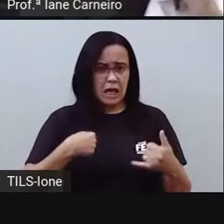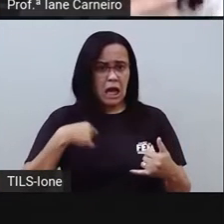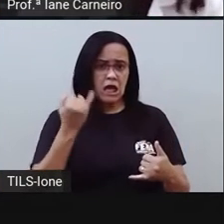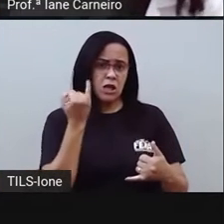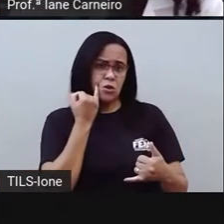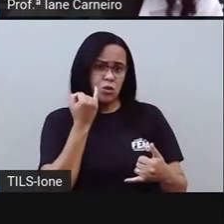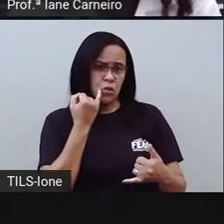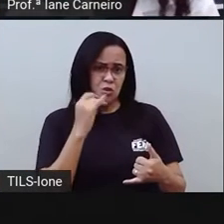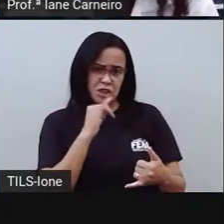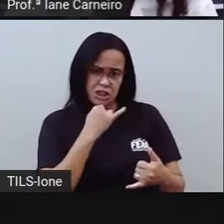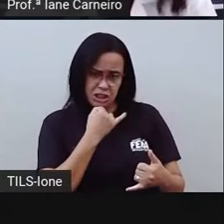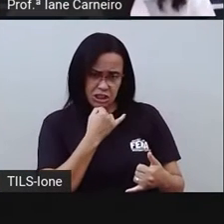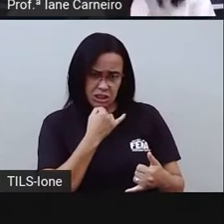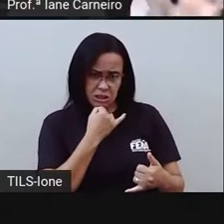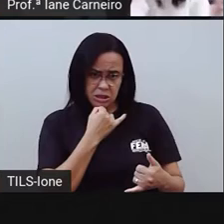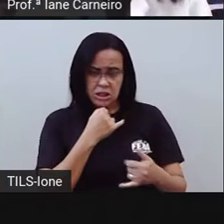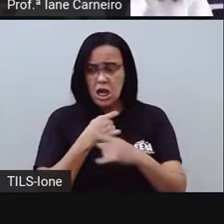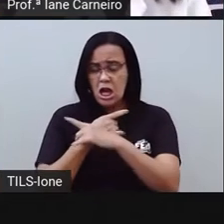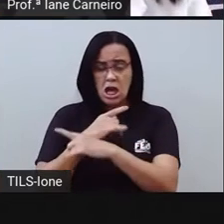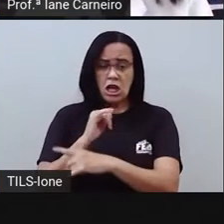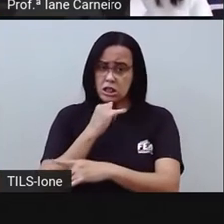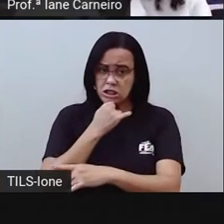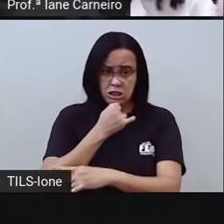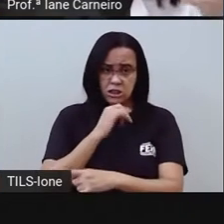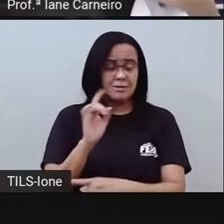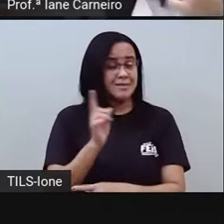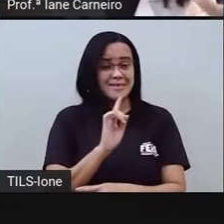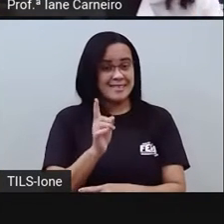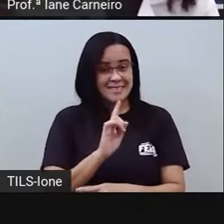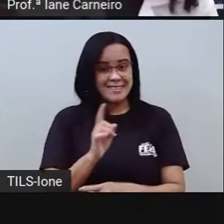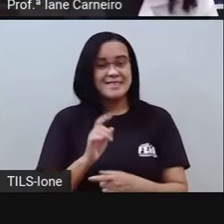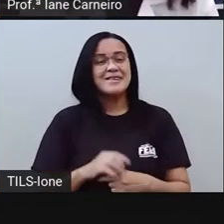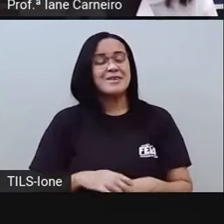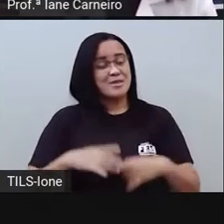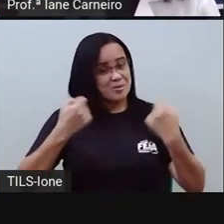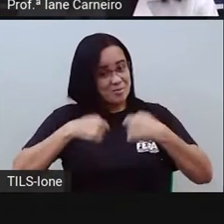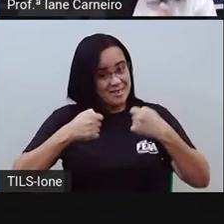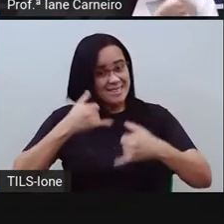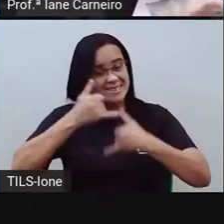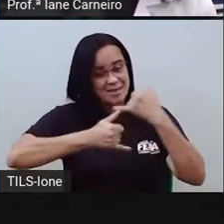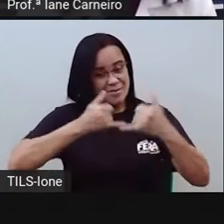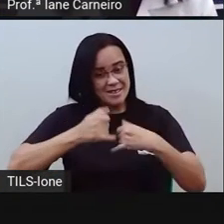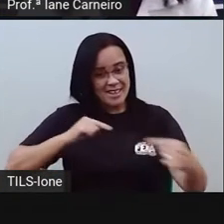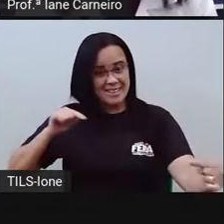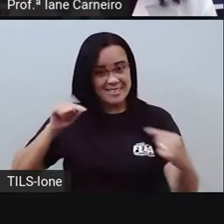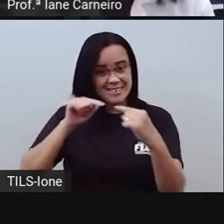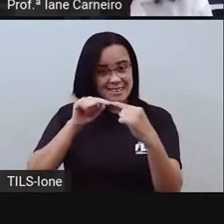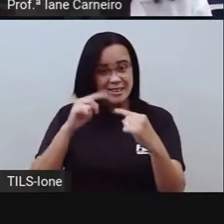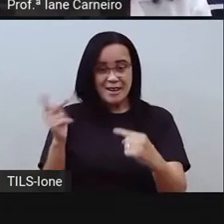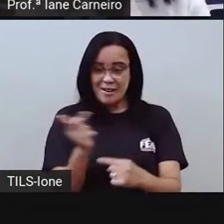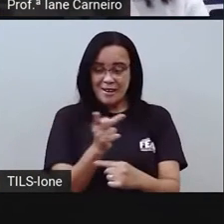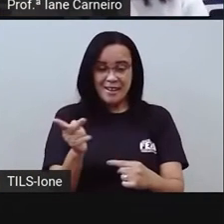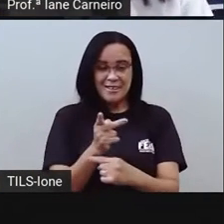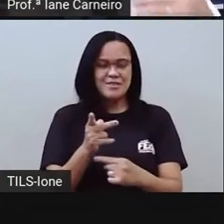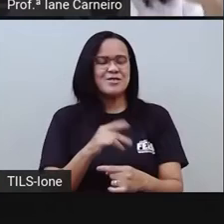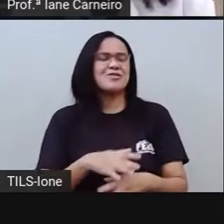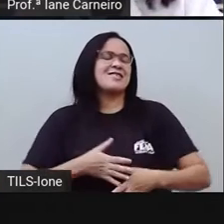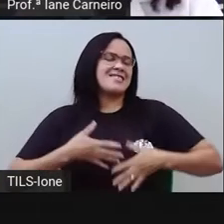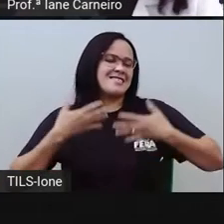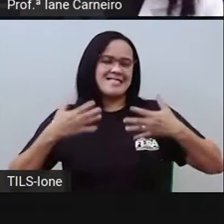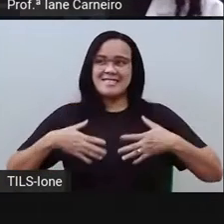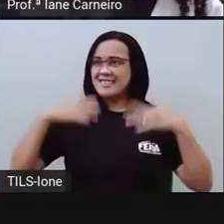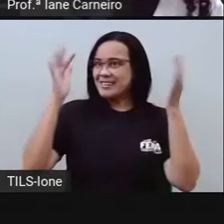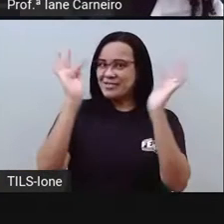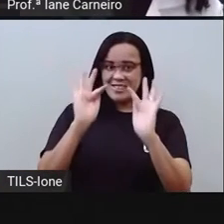ela fiquemos felizes. Não adianta só uma parte gostar da brincadeira, porque aí não vai ser respeitoso, aí pode ser